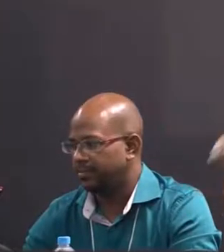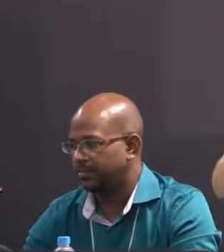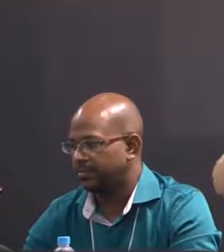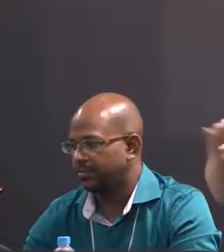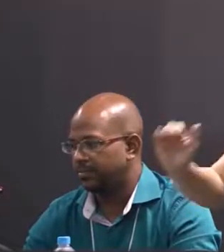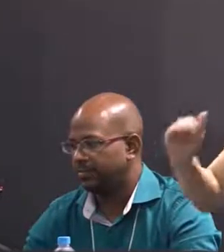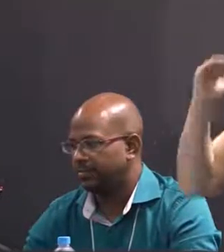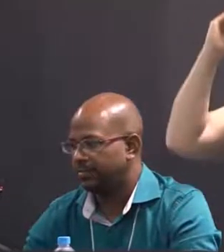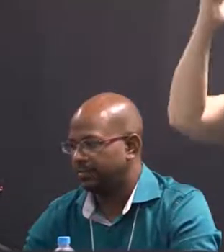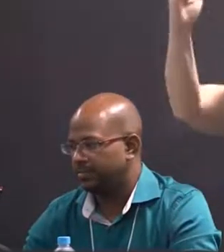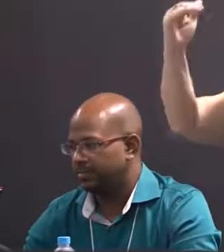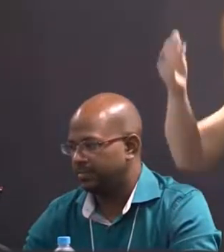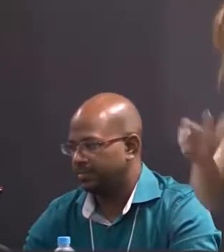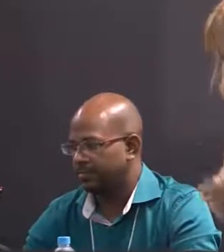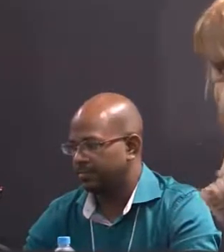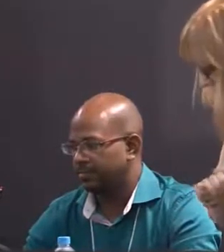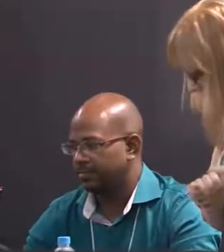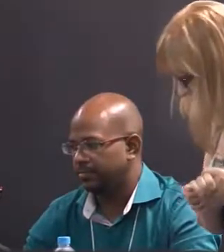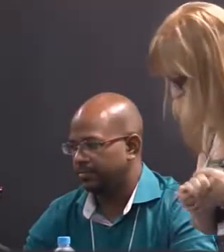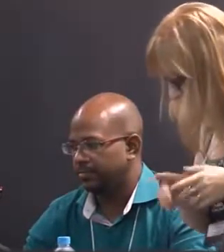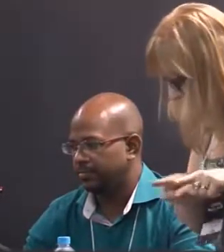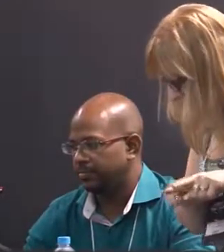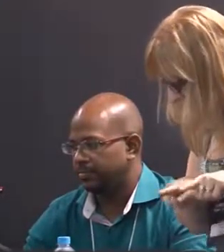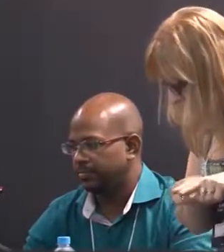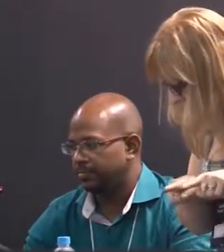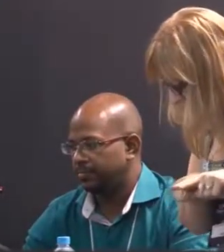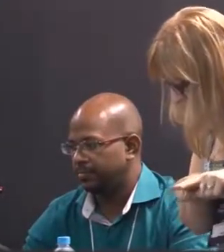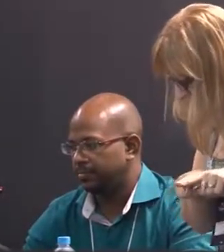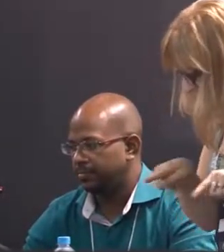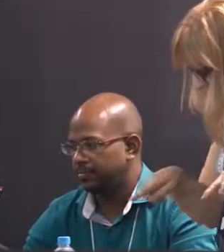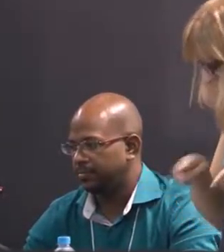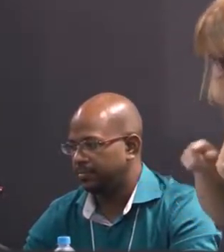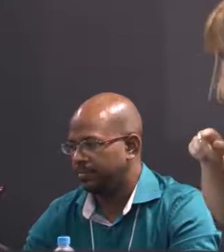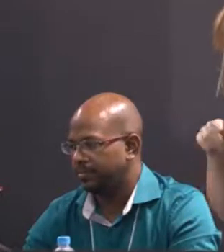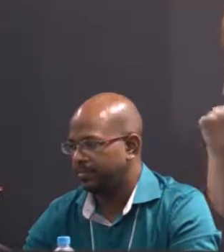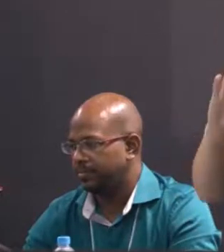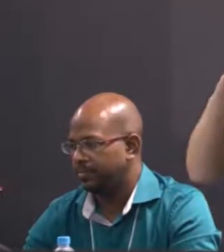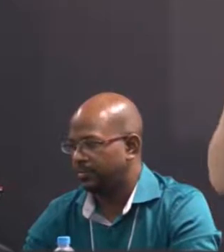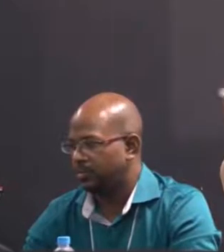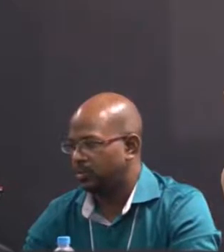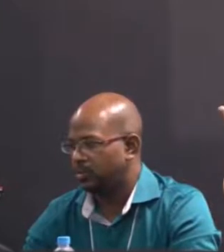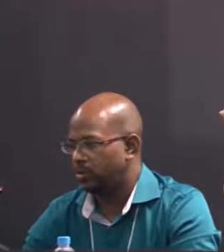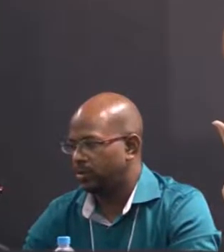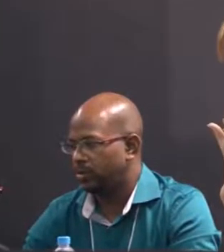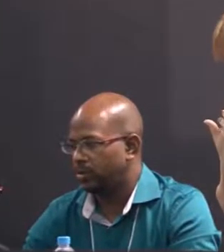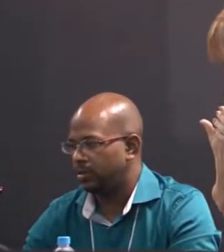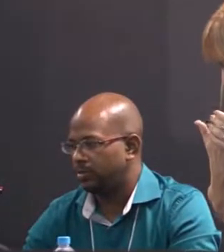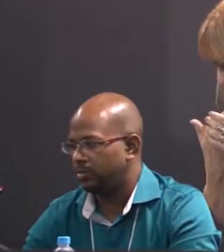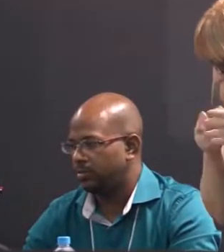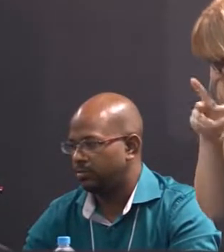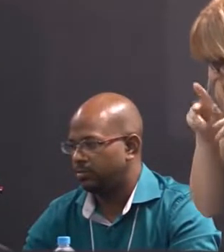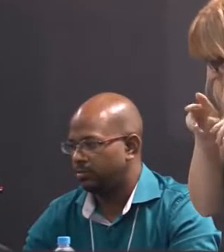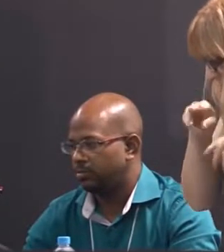pela Universidade Salgado de Oliveira e especialização